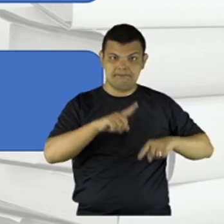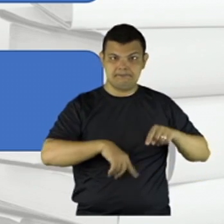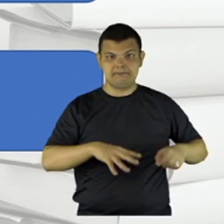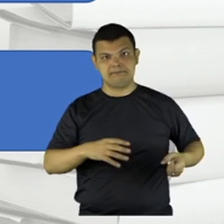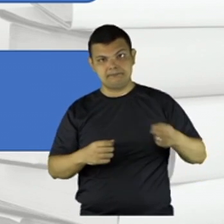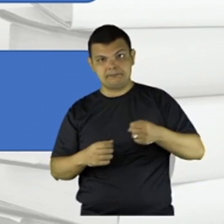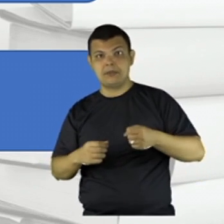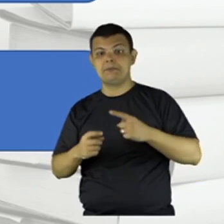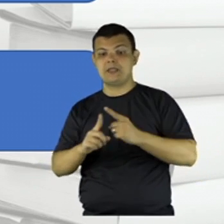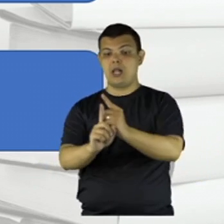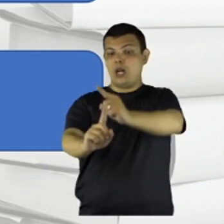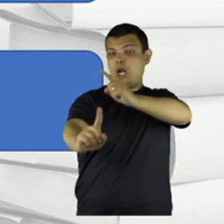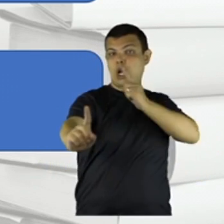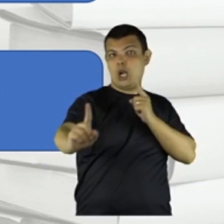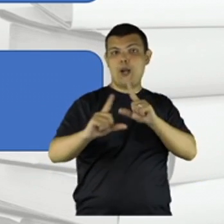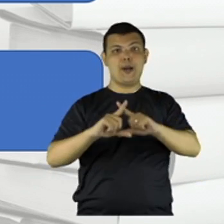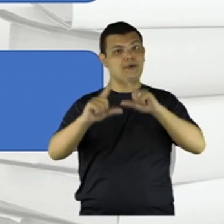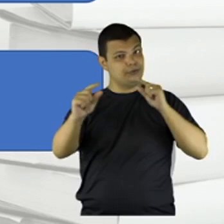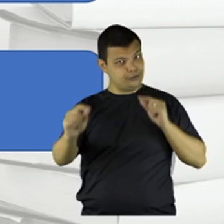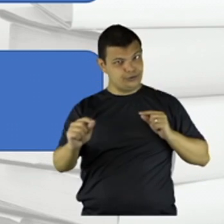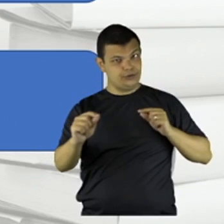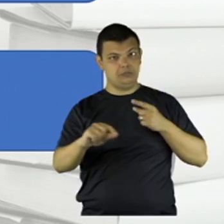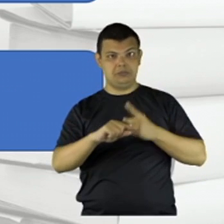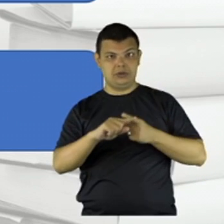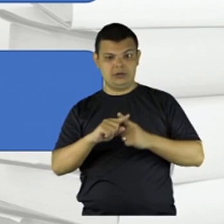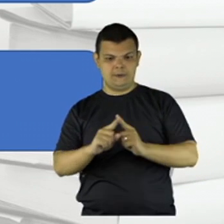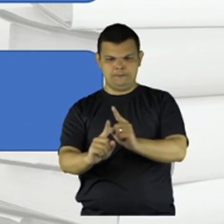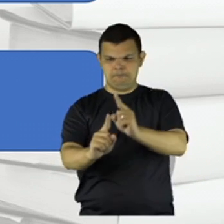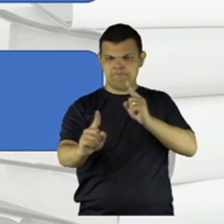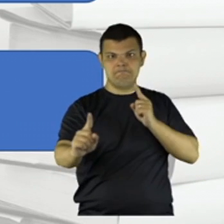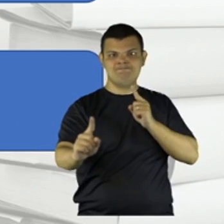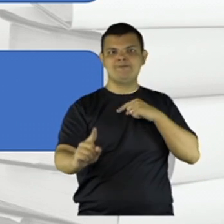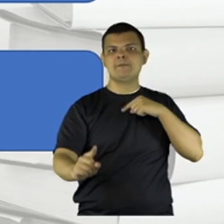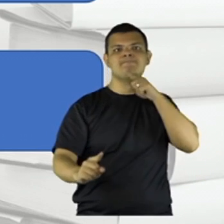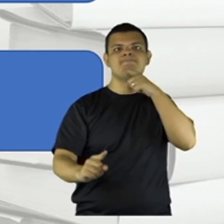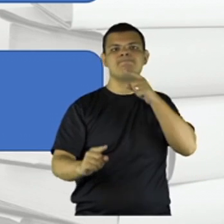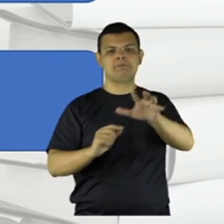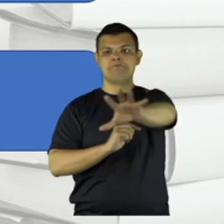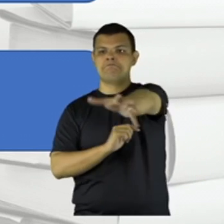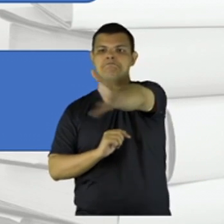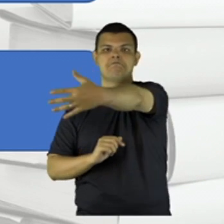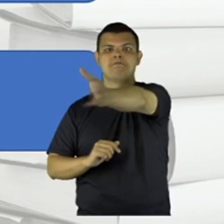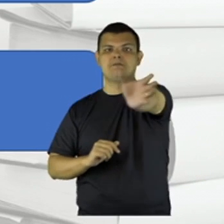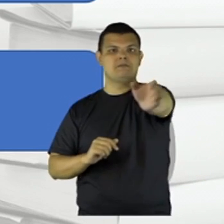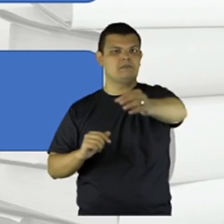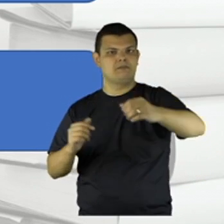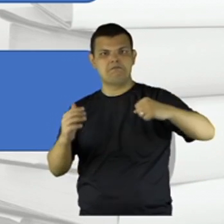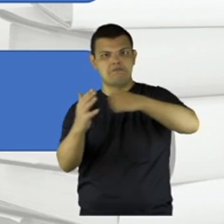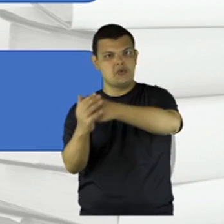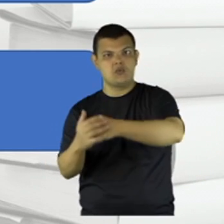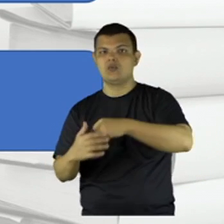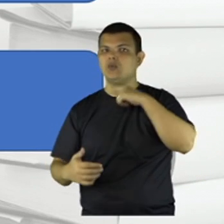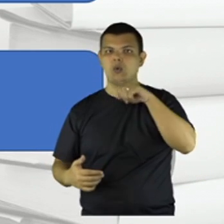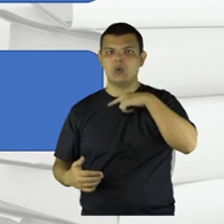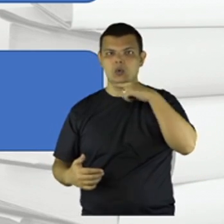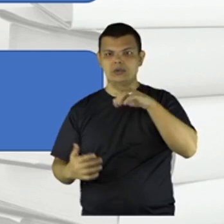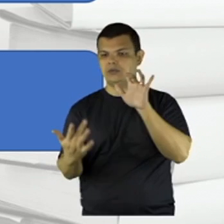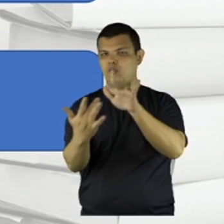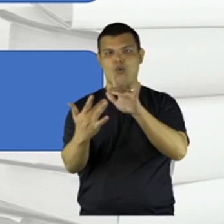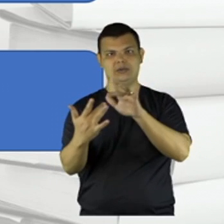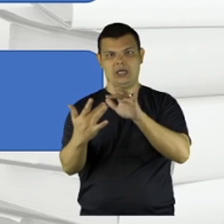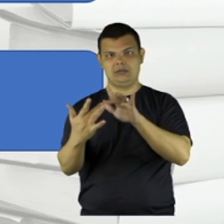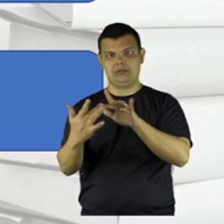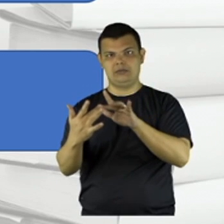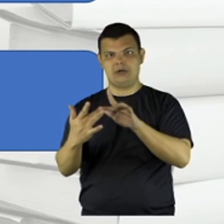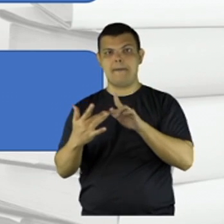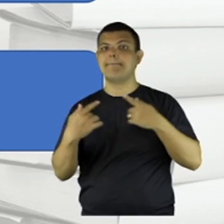relacionam com as lutas de longa distância, porque você fica a uma distância tão grande do seu oponente, né, do seu adversário, que você